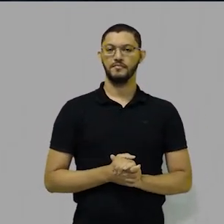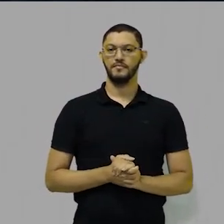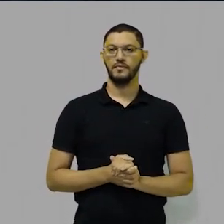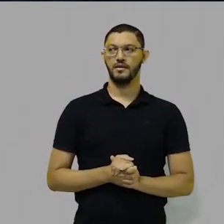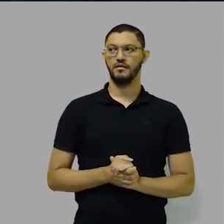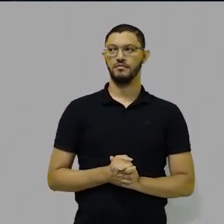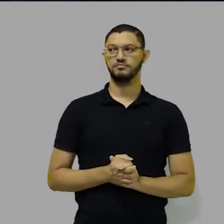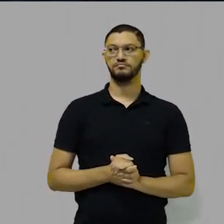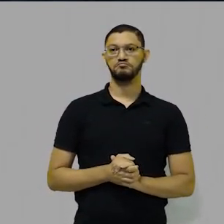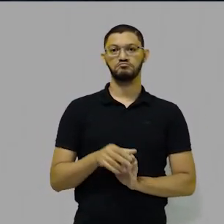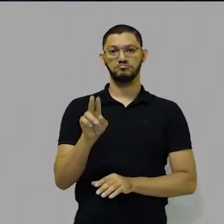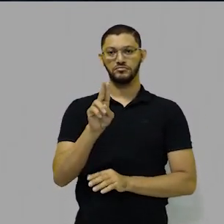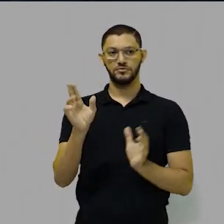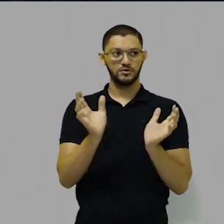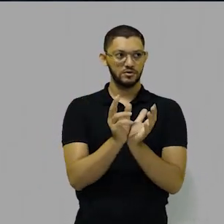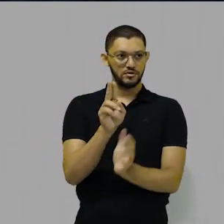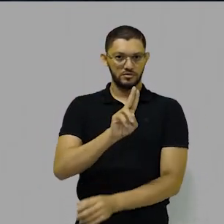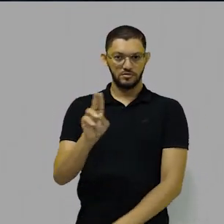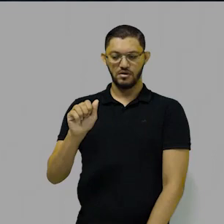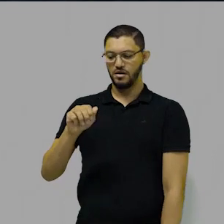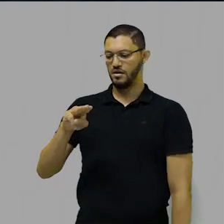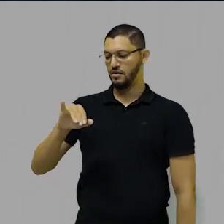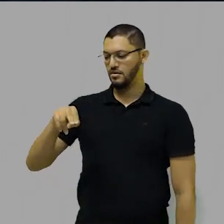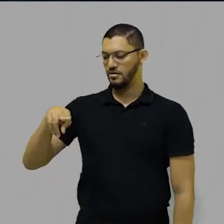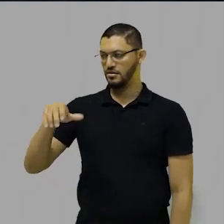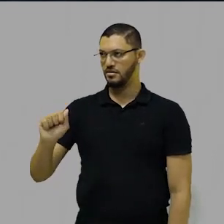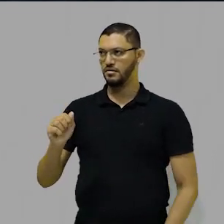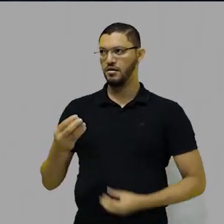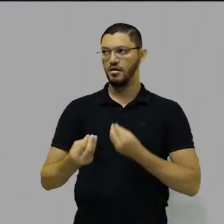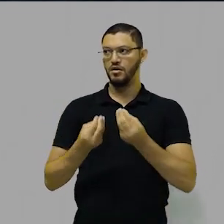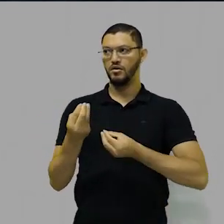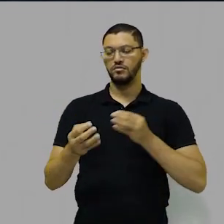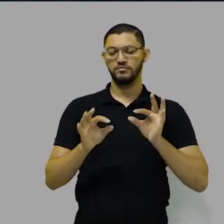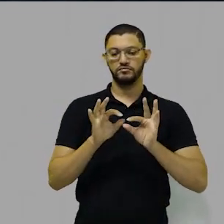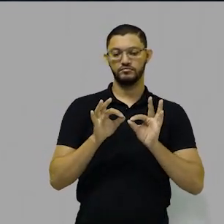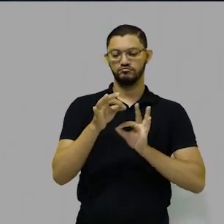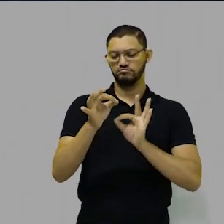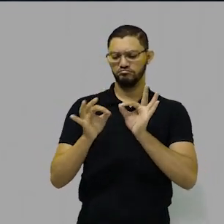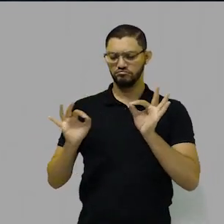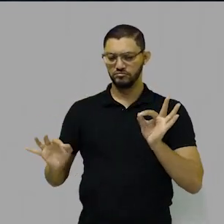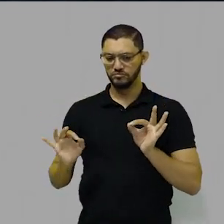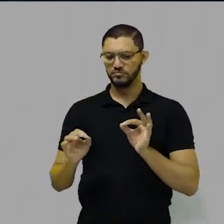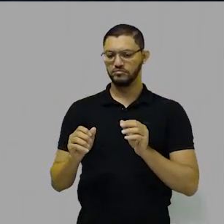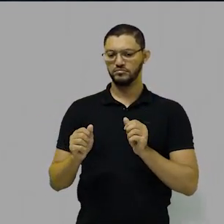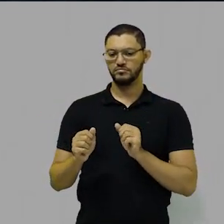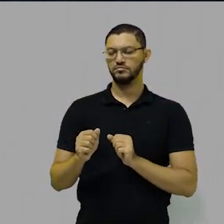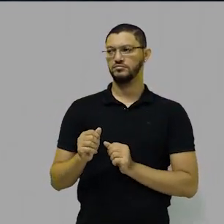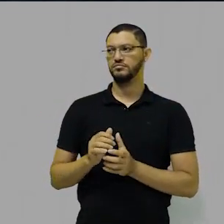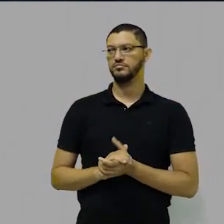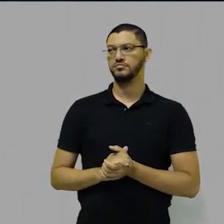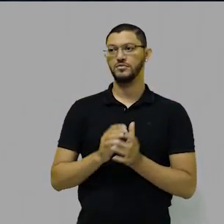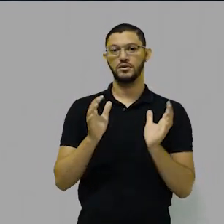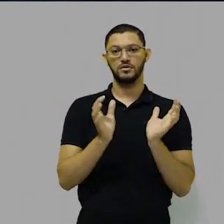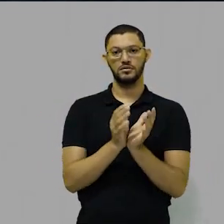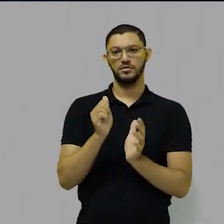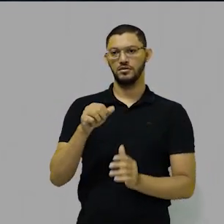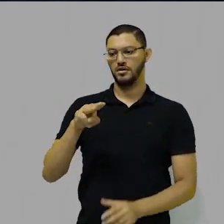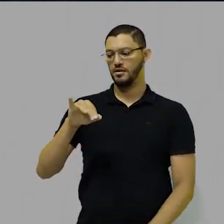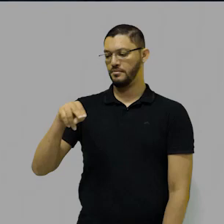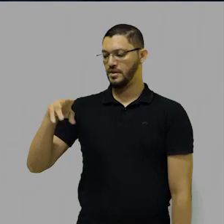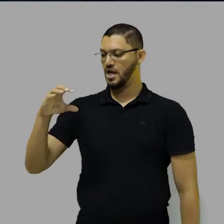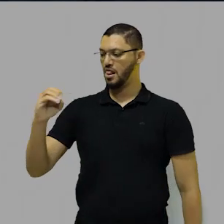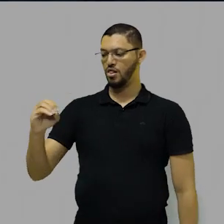eu vou citar o grupo amina como se fosse uma ramificação, e aí ele vai se chamar grupo